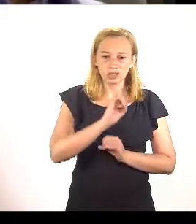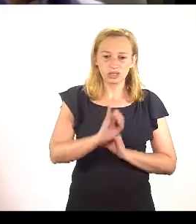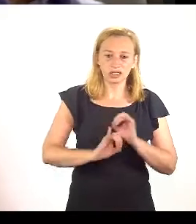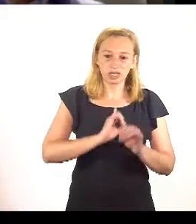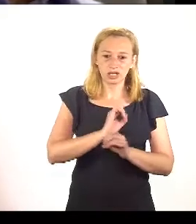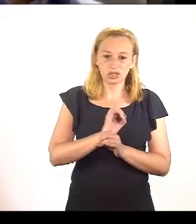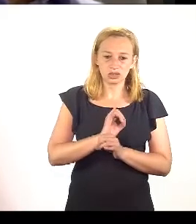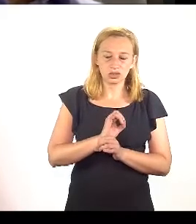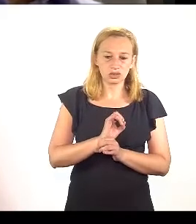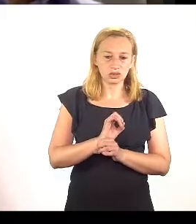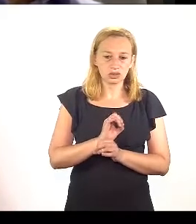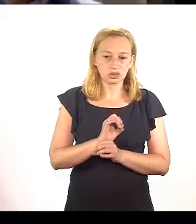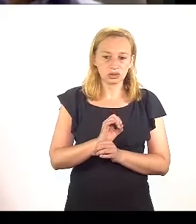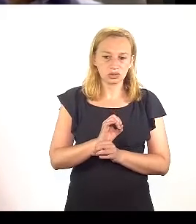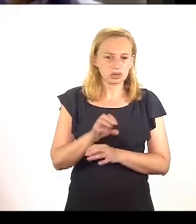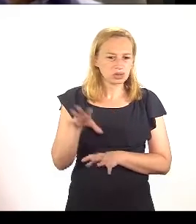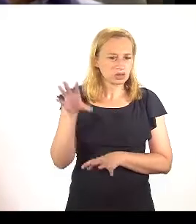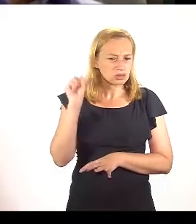Alô?